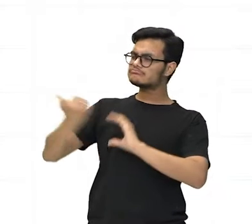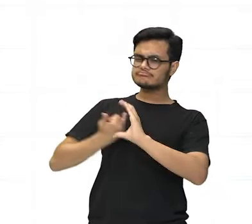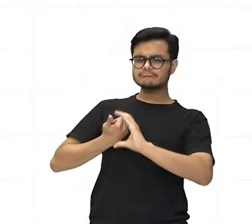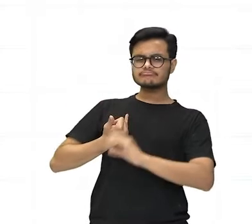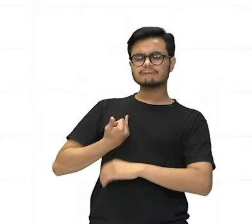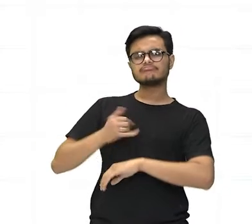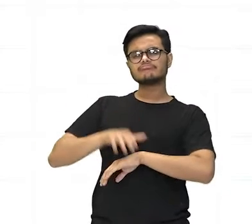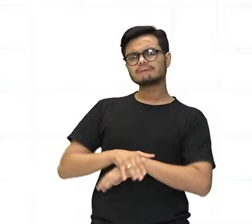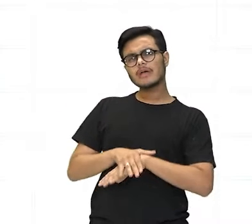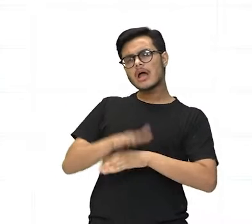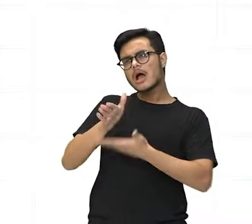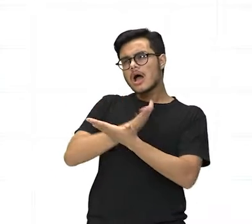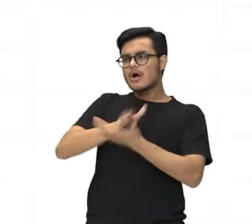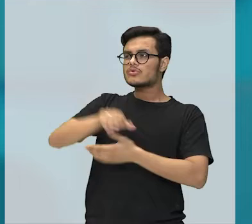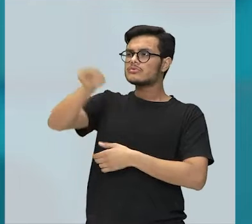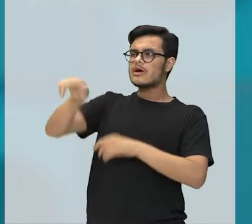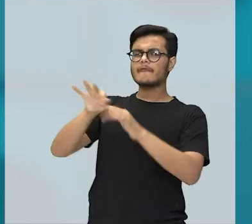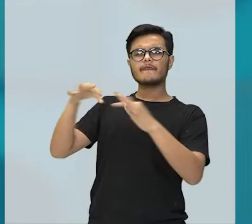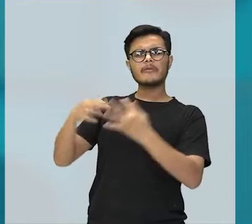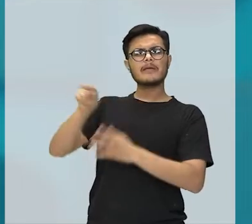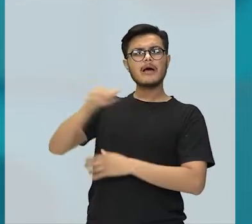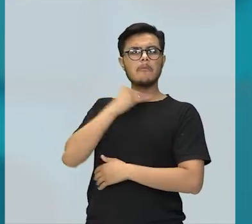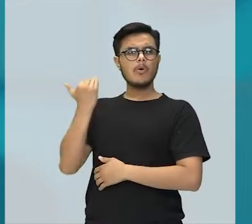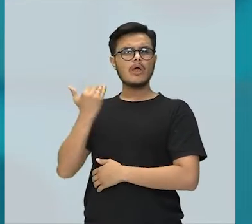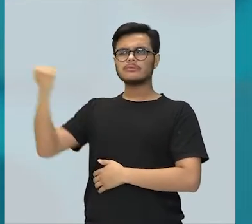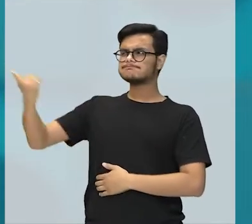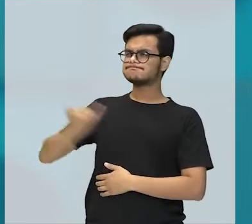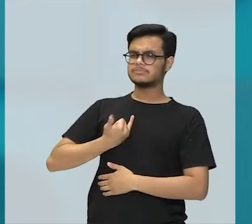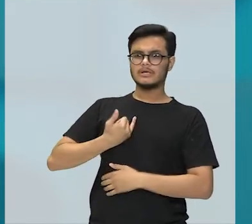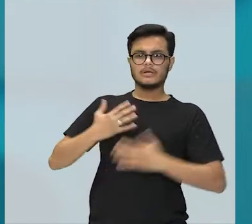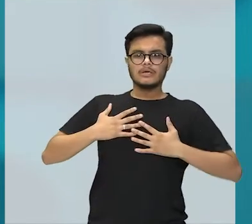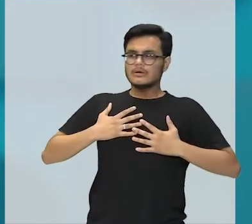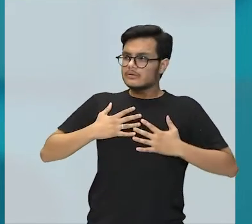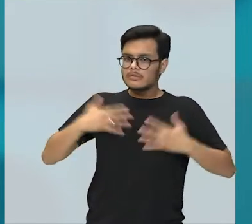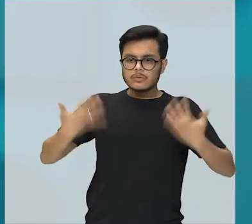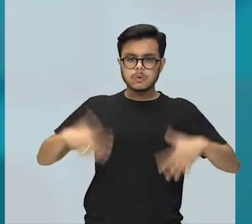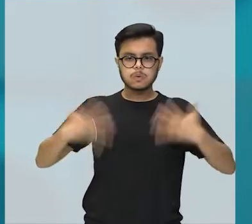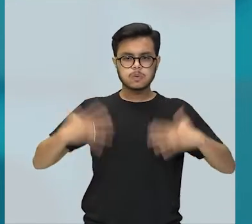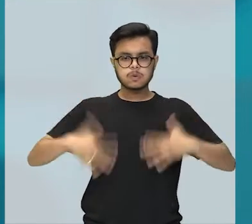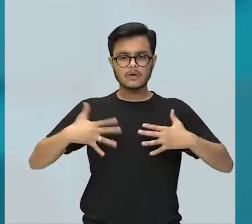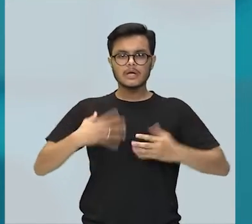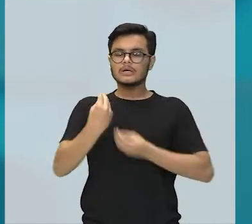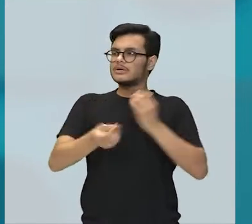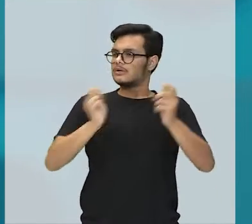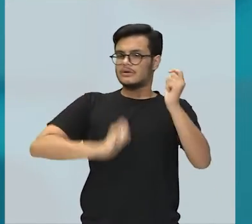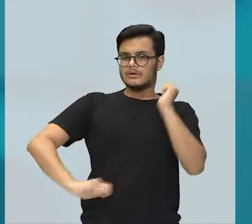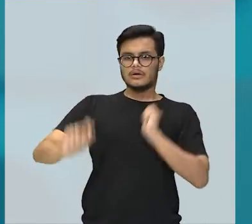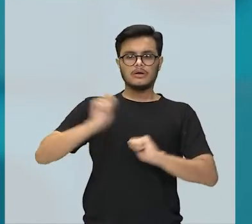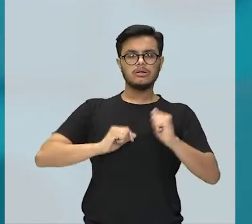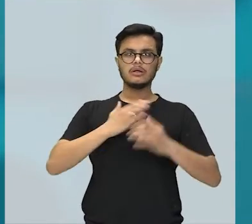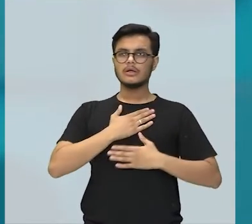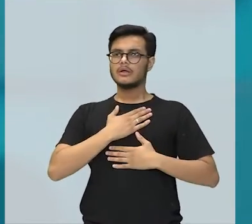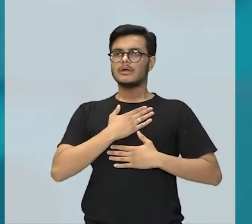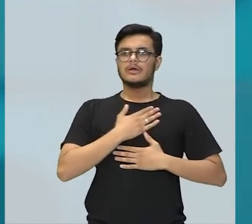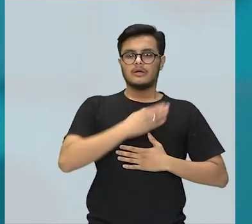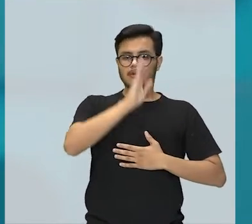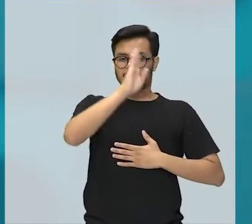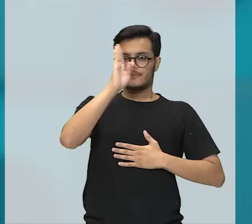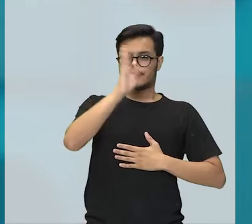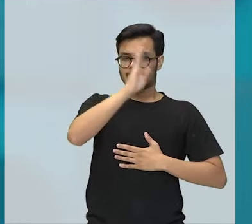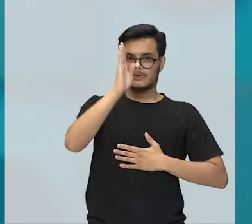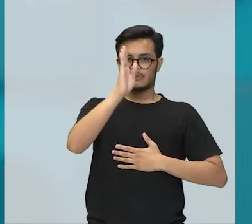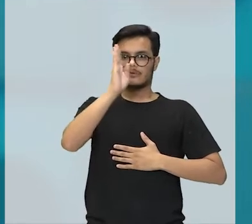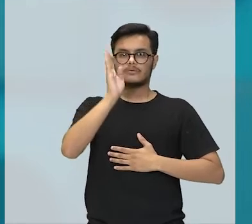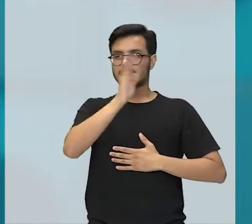de algum parente nosso, como é que a gente fica? Agitado, desesperado, e tem muita gente que não aguenta a